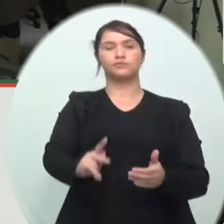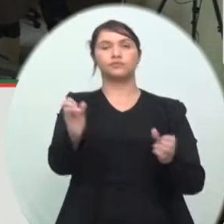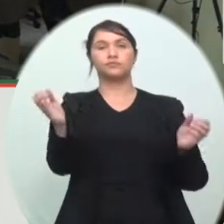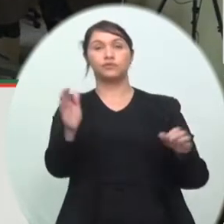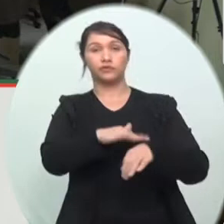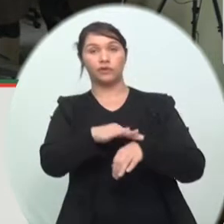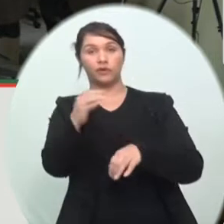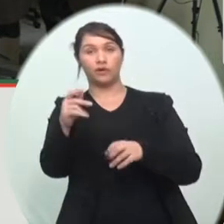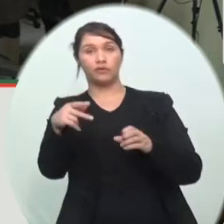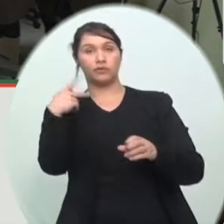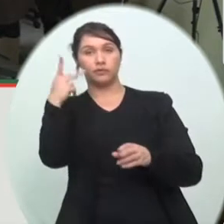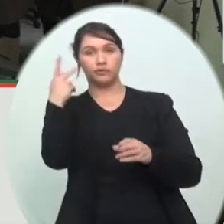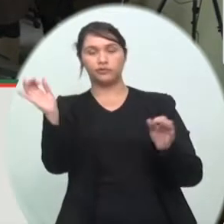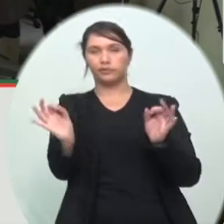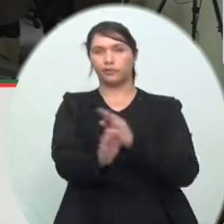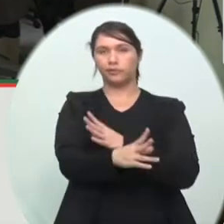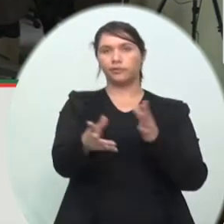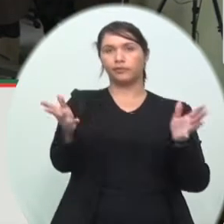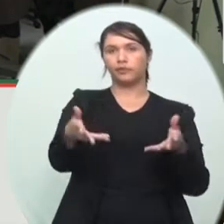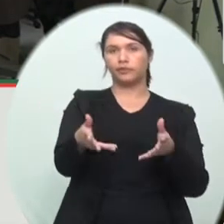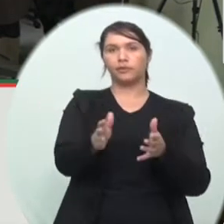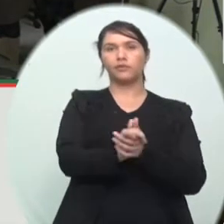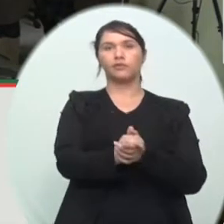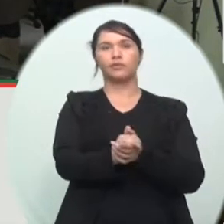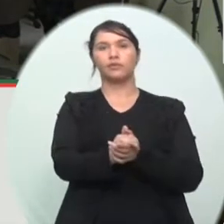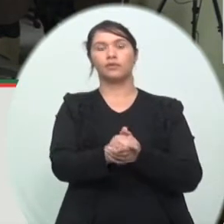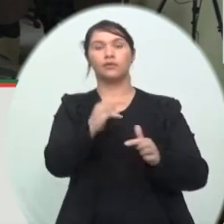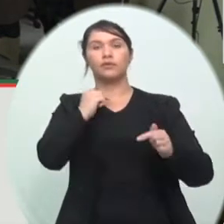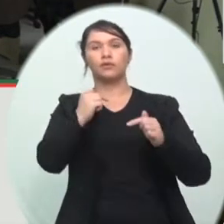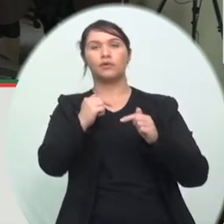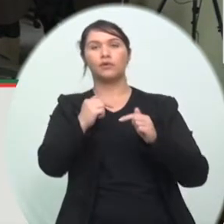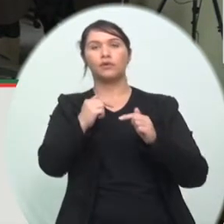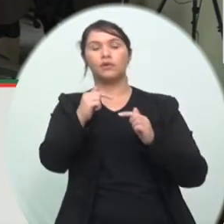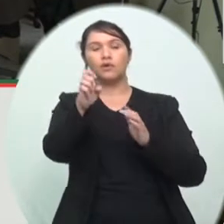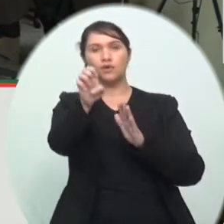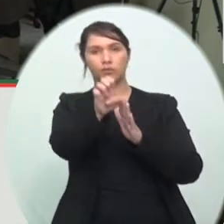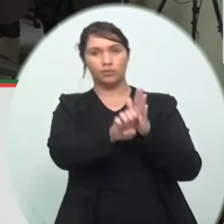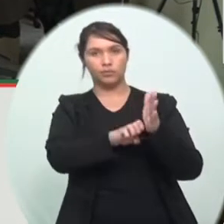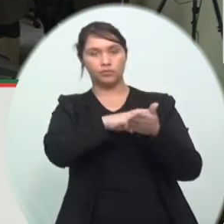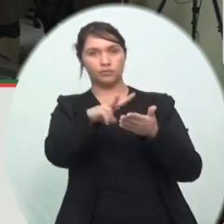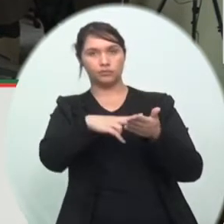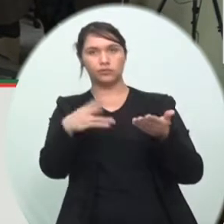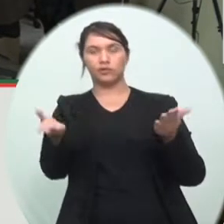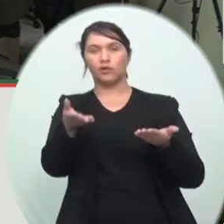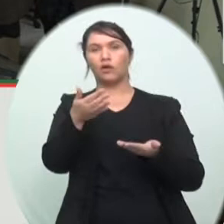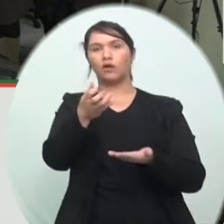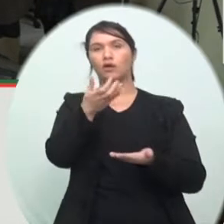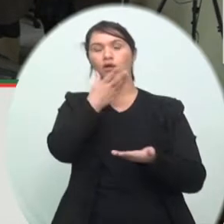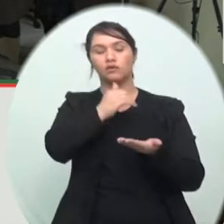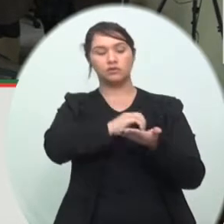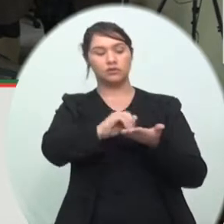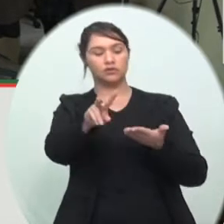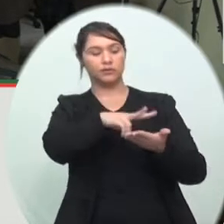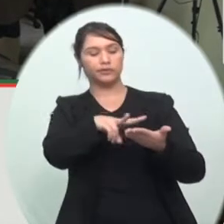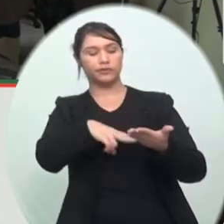Terminado o horário político, passamos agora para o grande expediente. Solicito ao senhor secretário que faça a leitura das matérias.